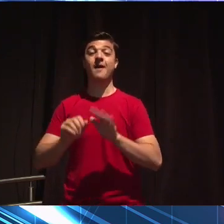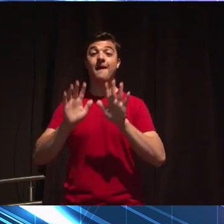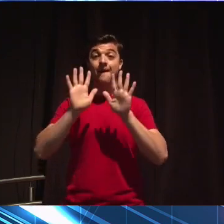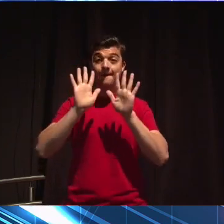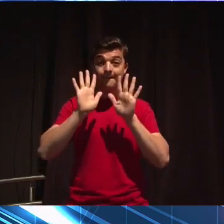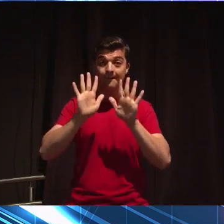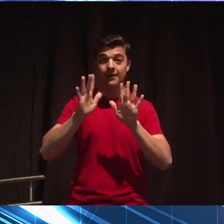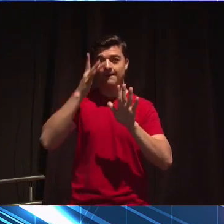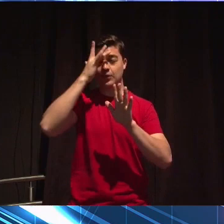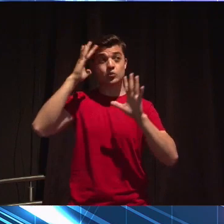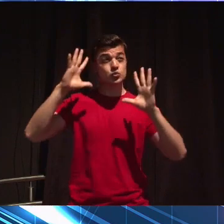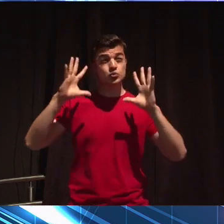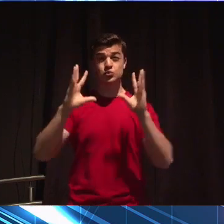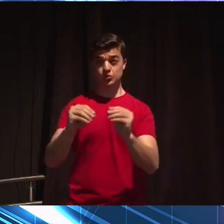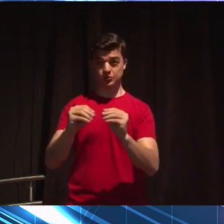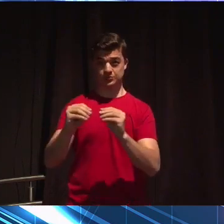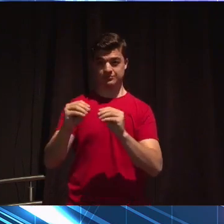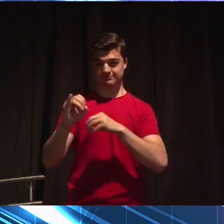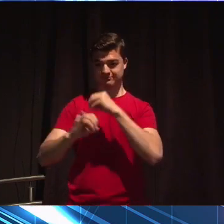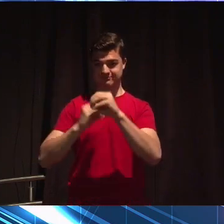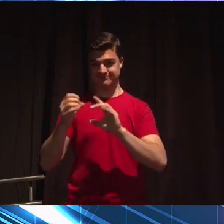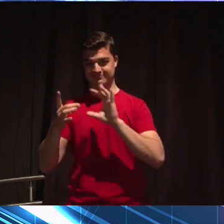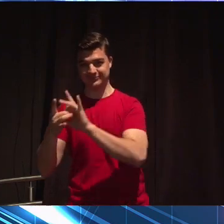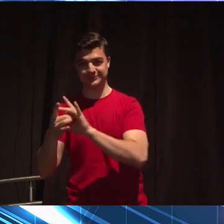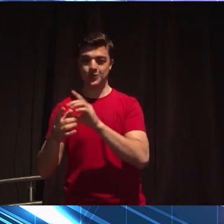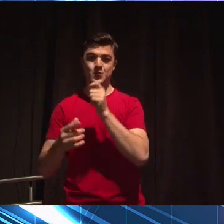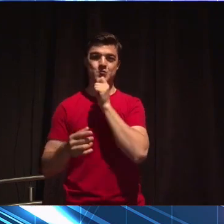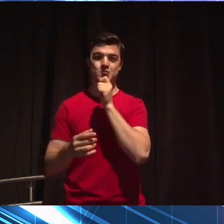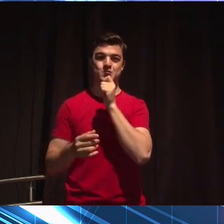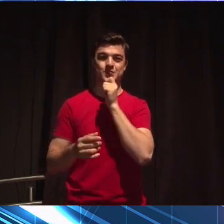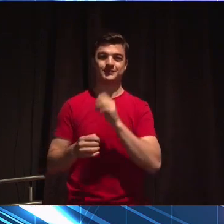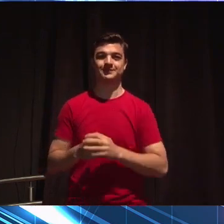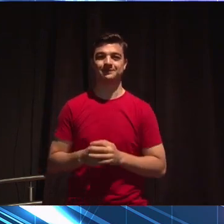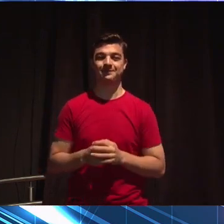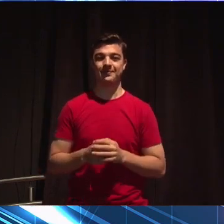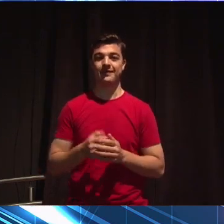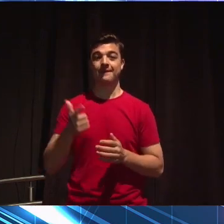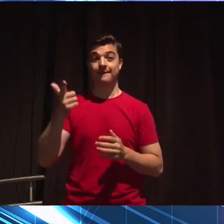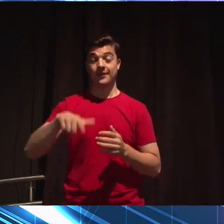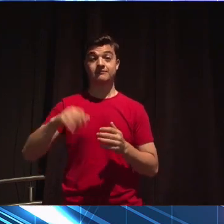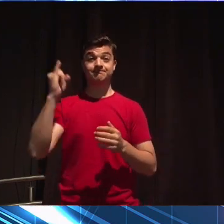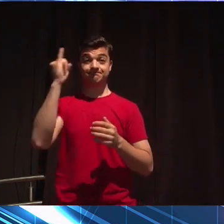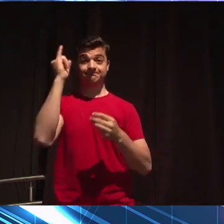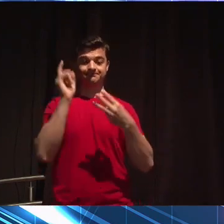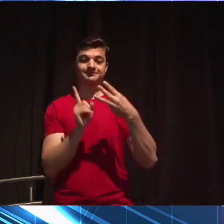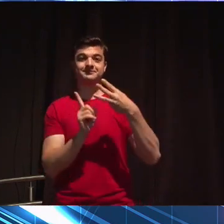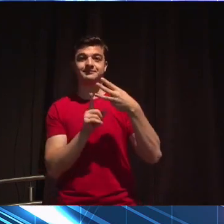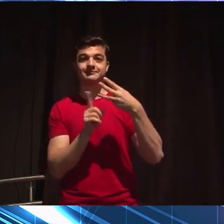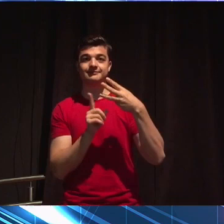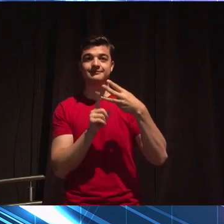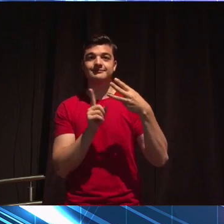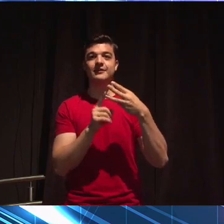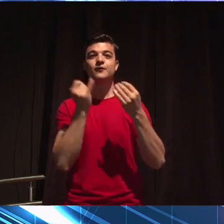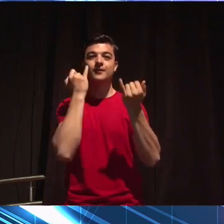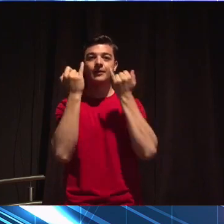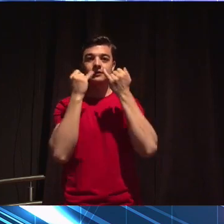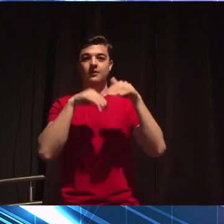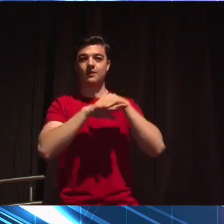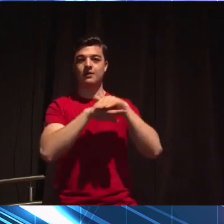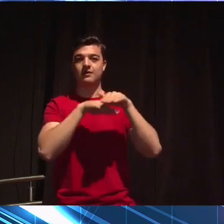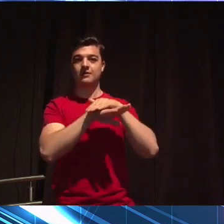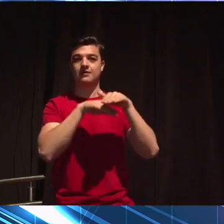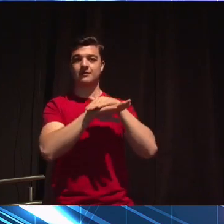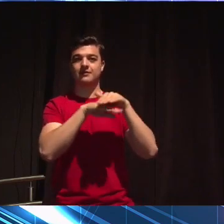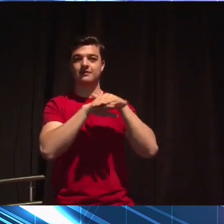Ainda não. E o terceiro vetor, cara, é armazenamento, né? No passado, você gastava uma certa grana para poder ter um